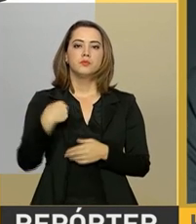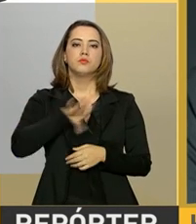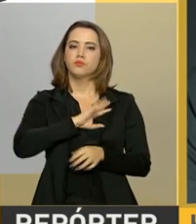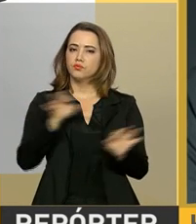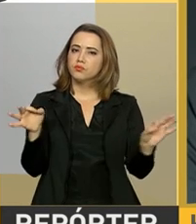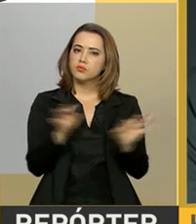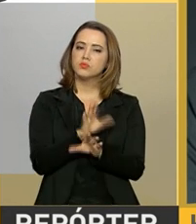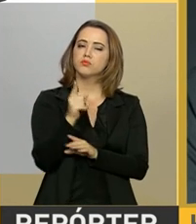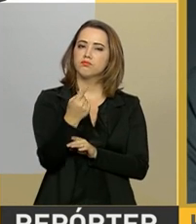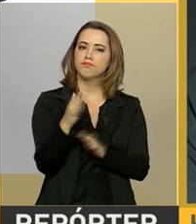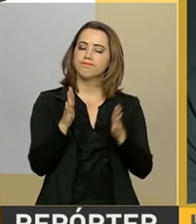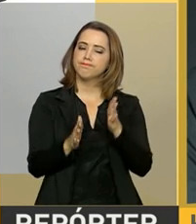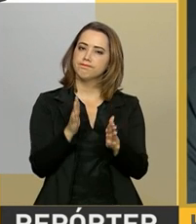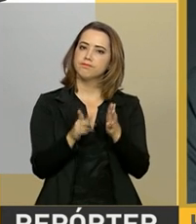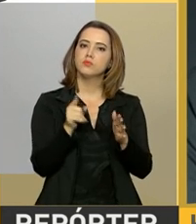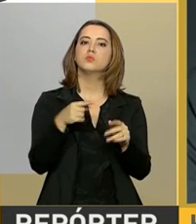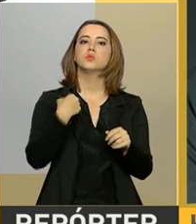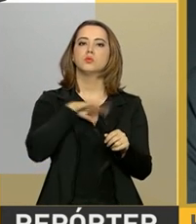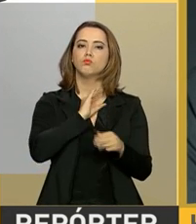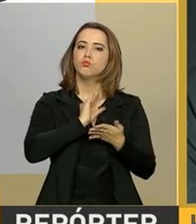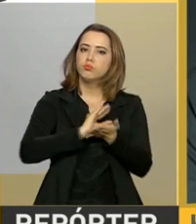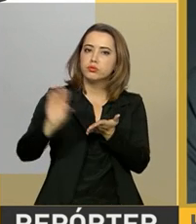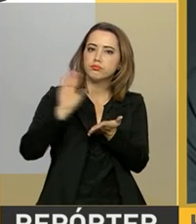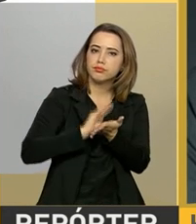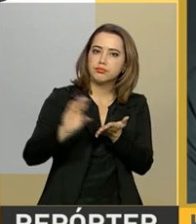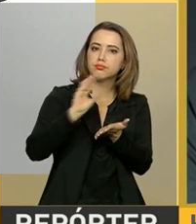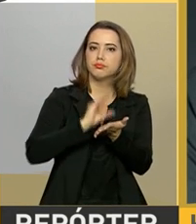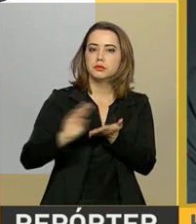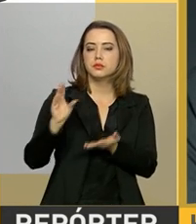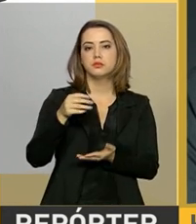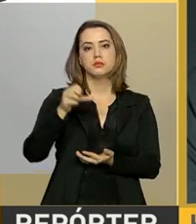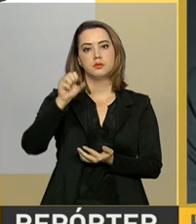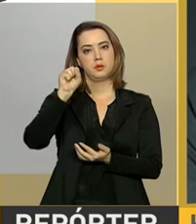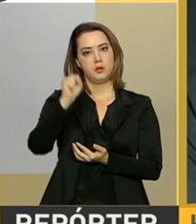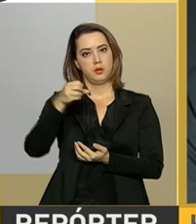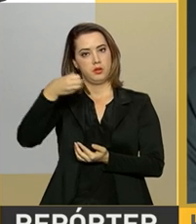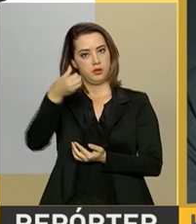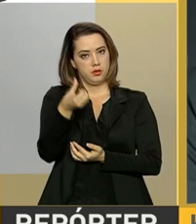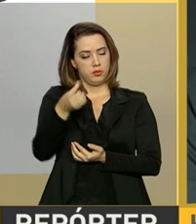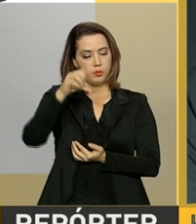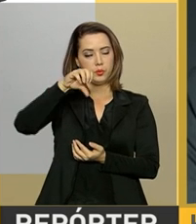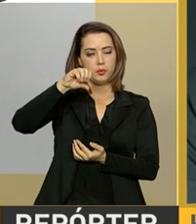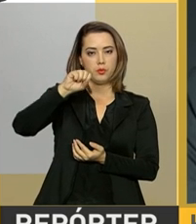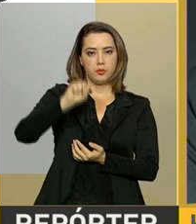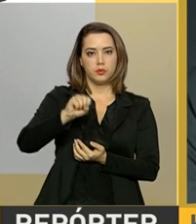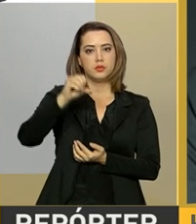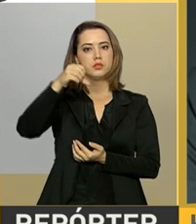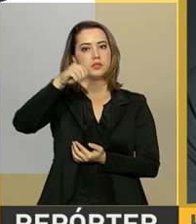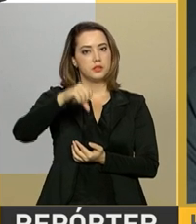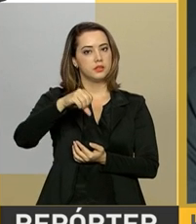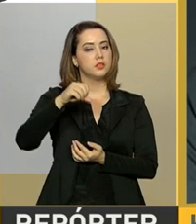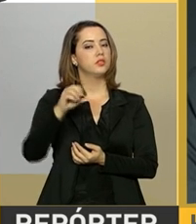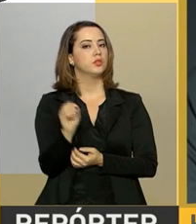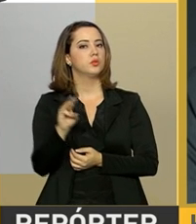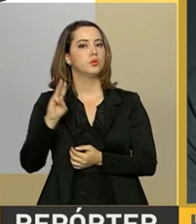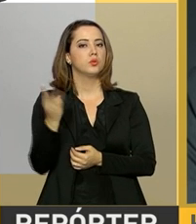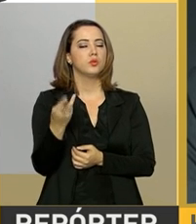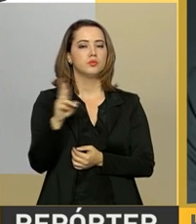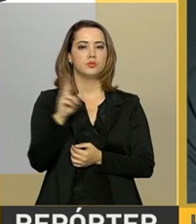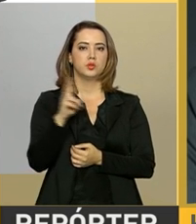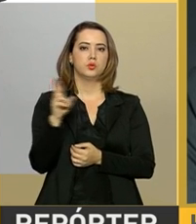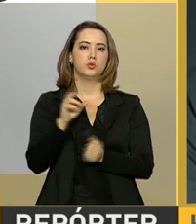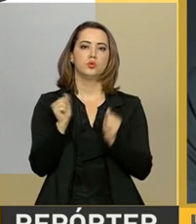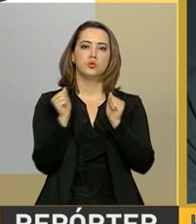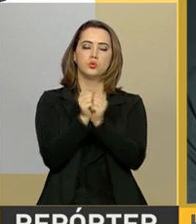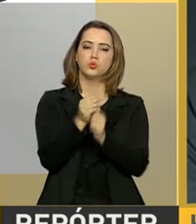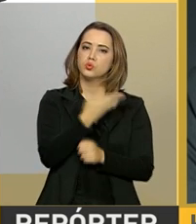etapa onde com um investimento de R 89 milhões deais entre o governo federal e o governo do estado